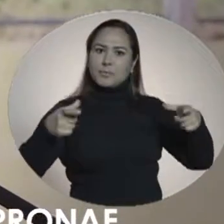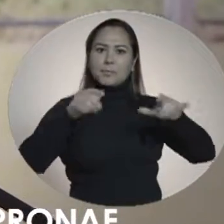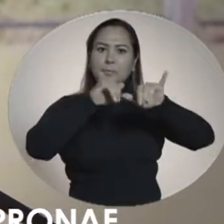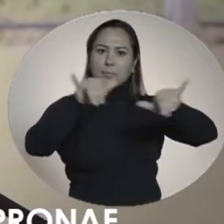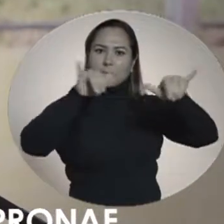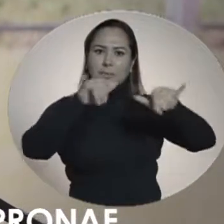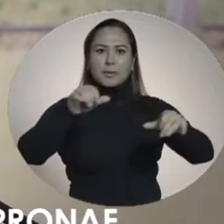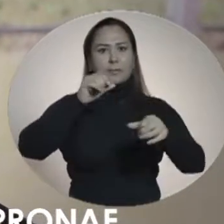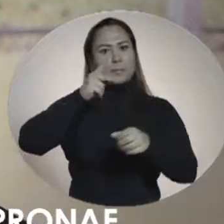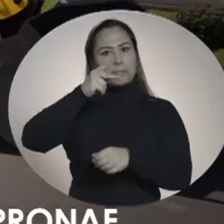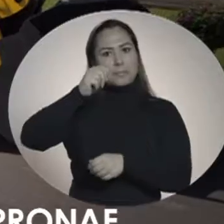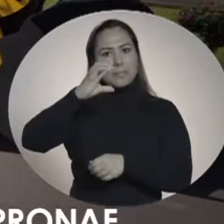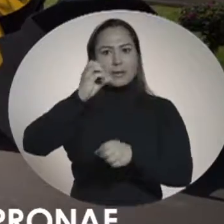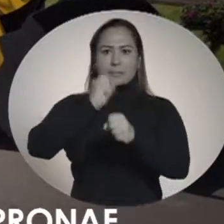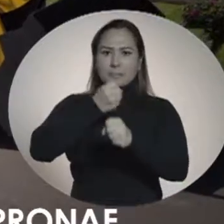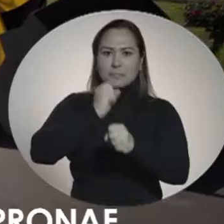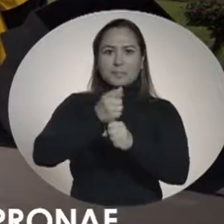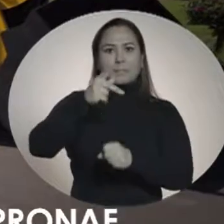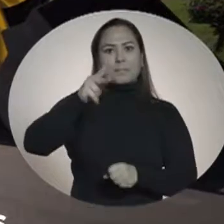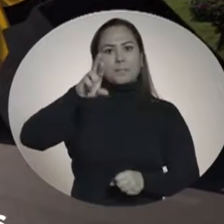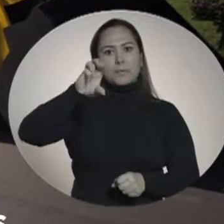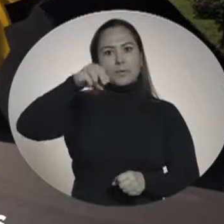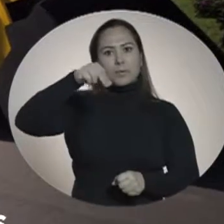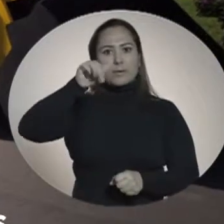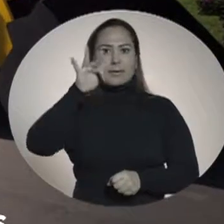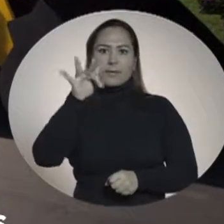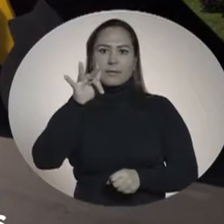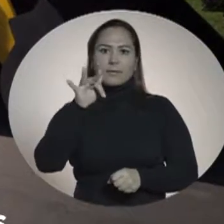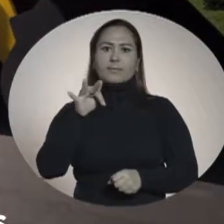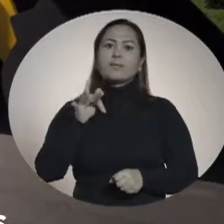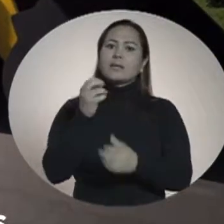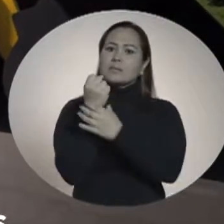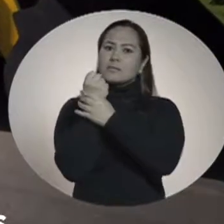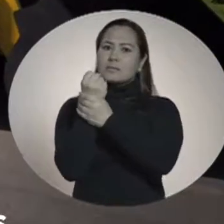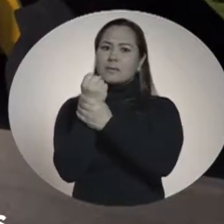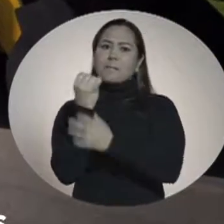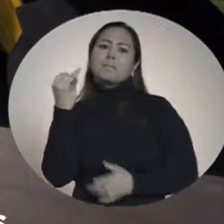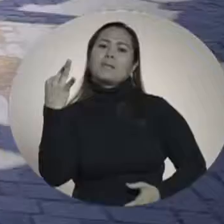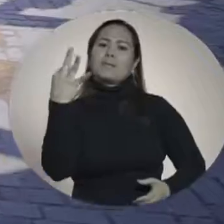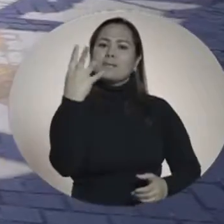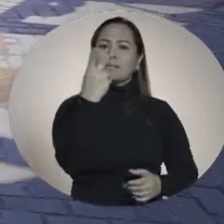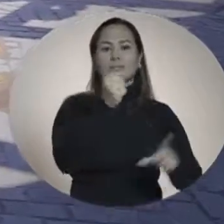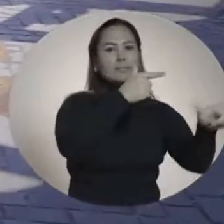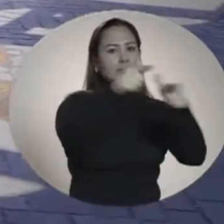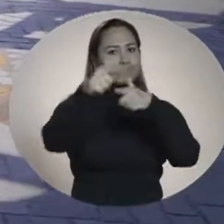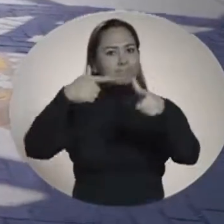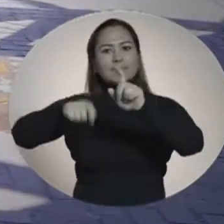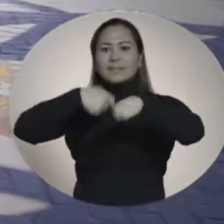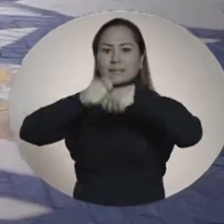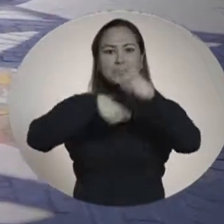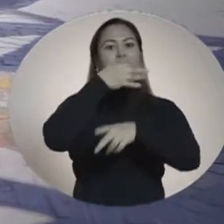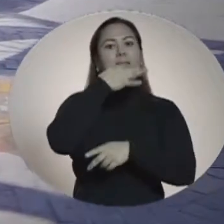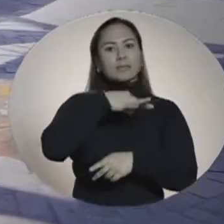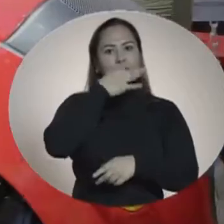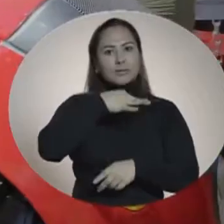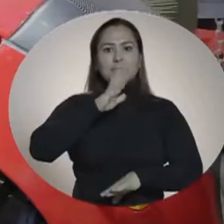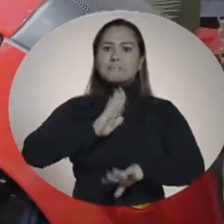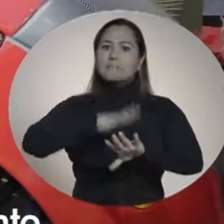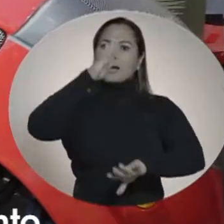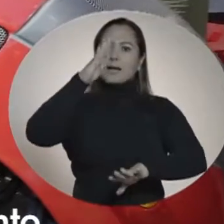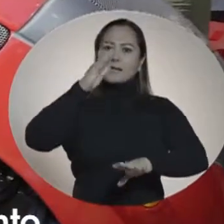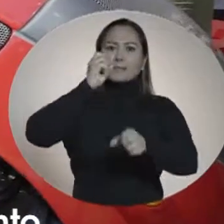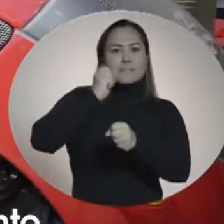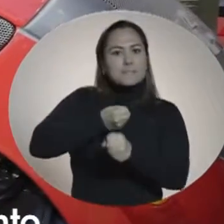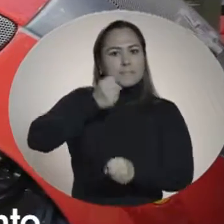o programa PAC Máquinas e o Pronaf, garantindo milhares de empregos para a economia de Caxias.